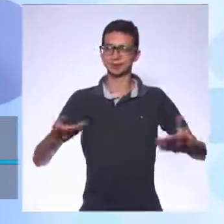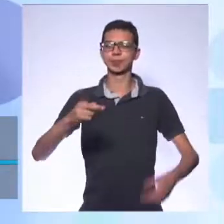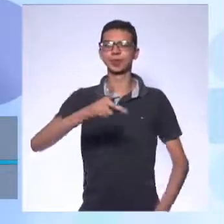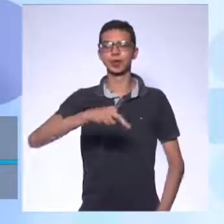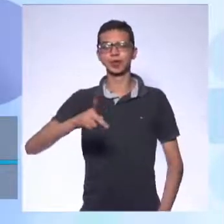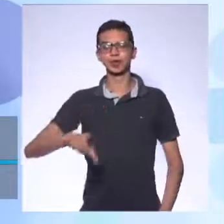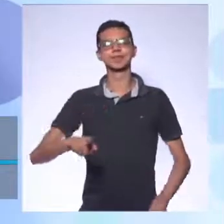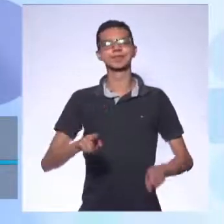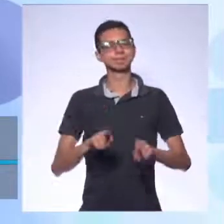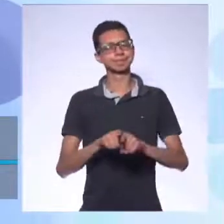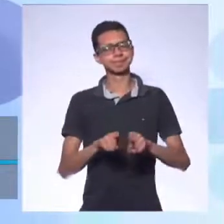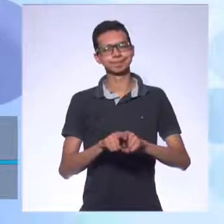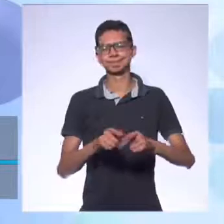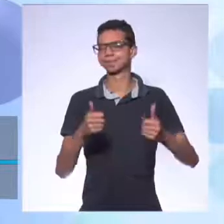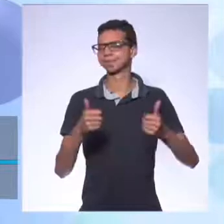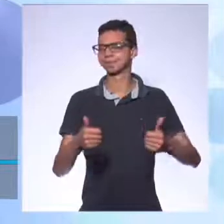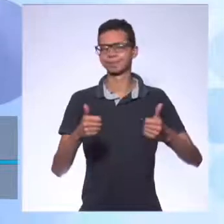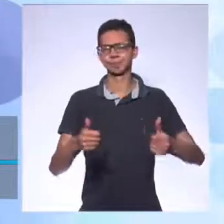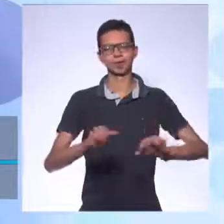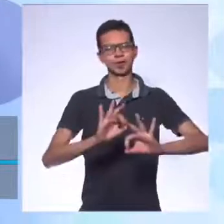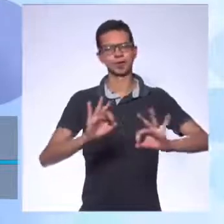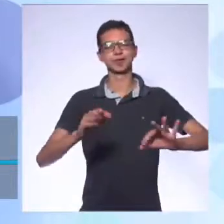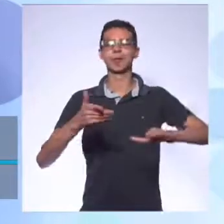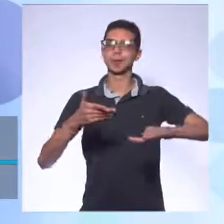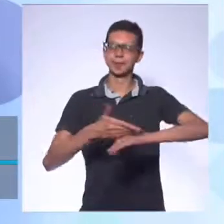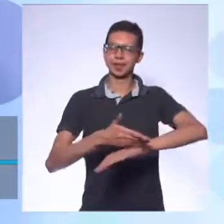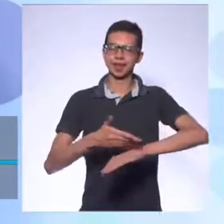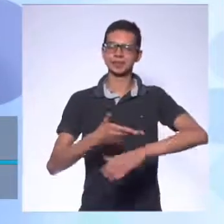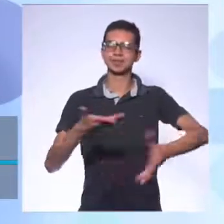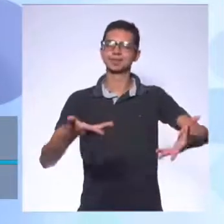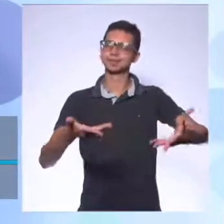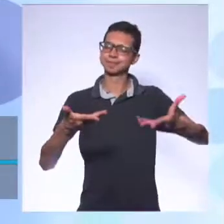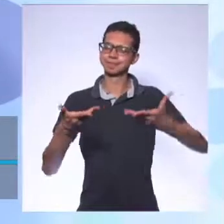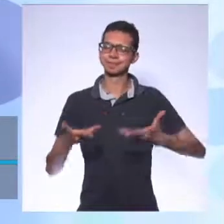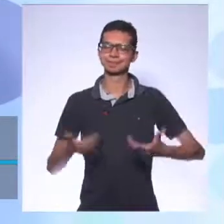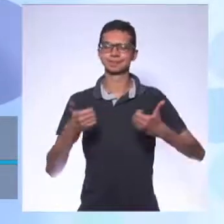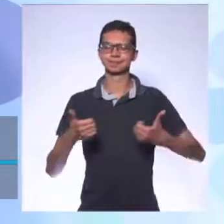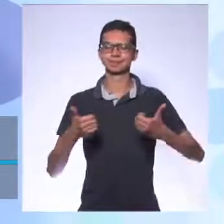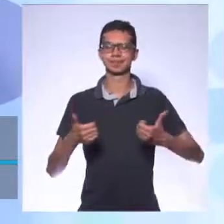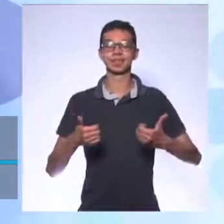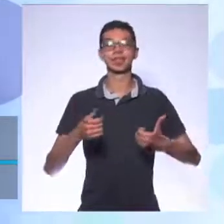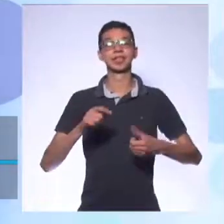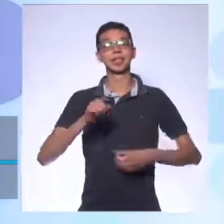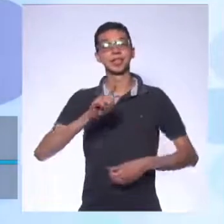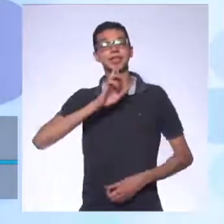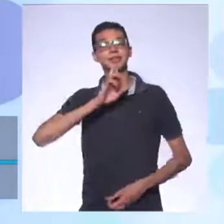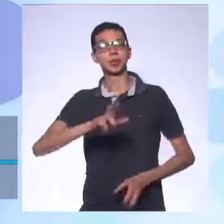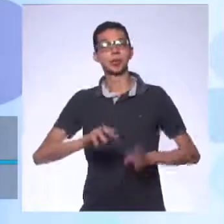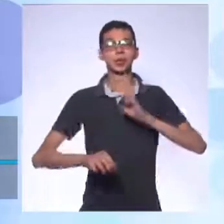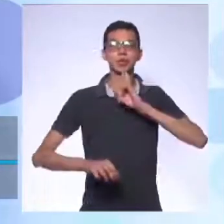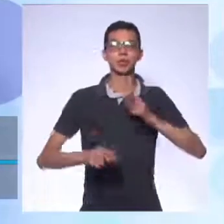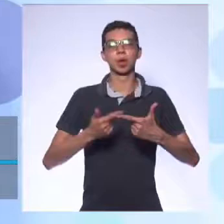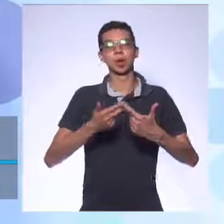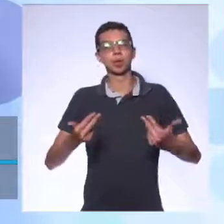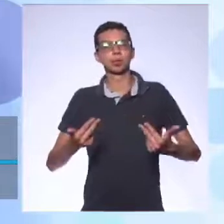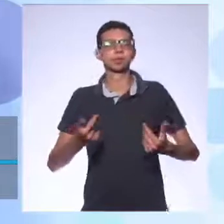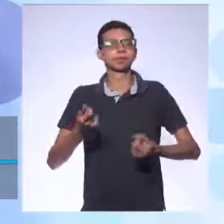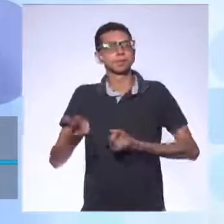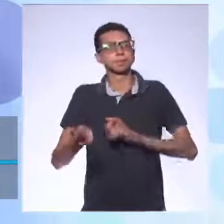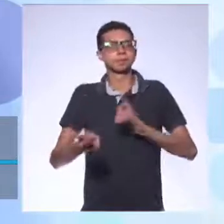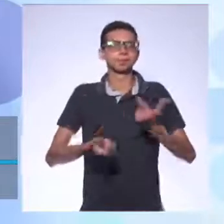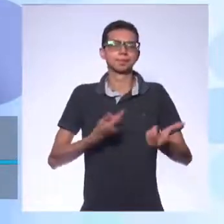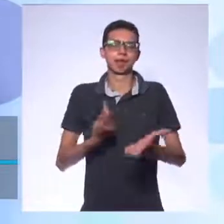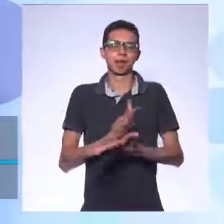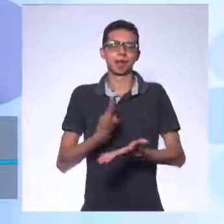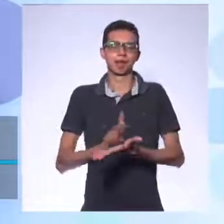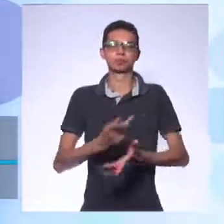nosso chat para fazer as suas colocações, suas observações, me corrigir também se eu cometer algum equívoco, porque acontece. Eu